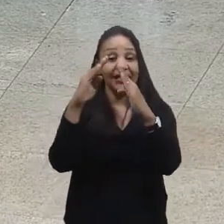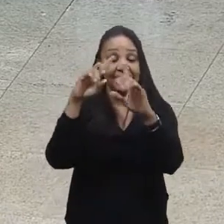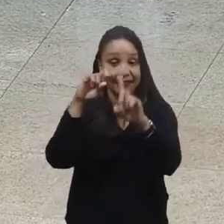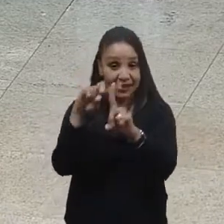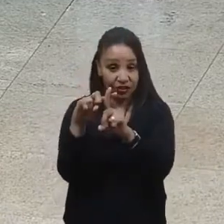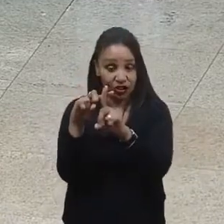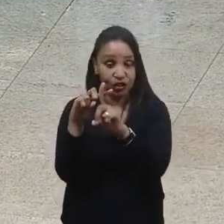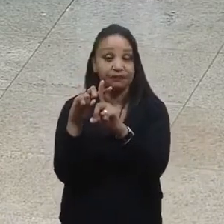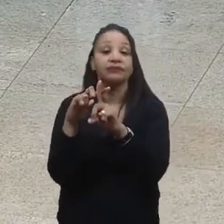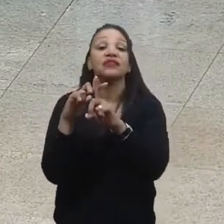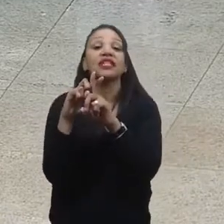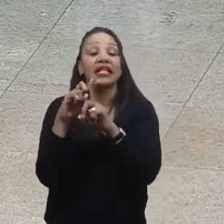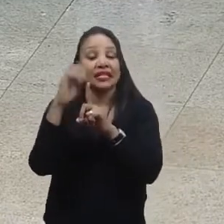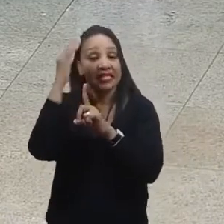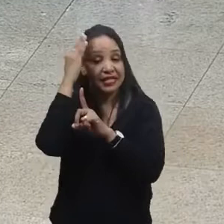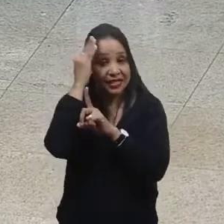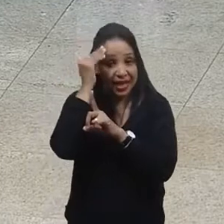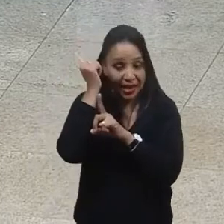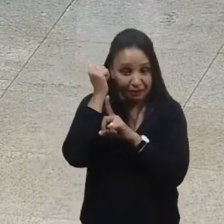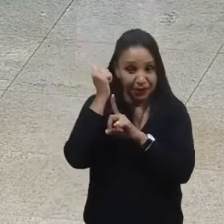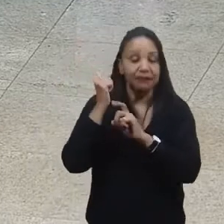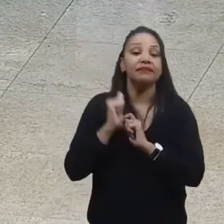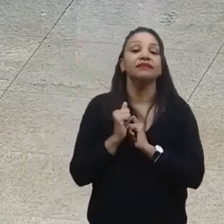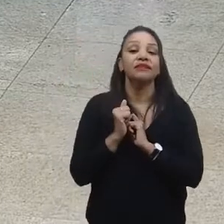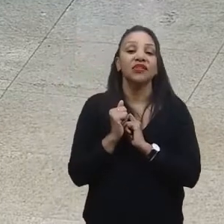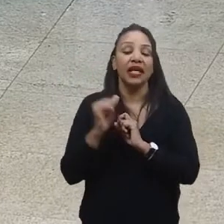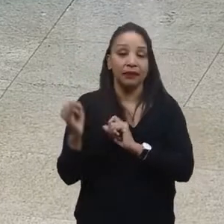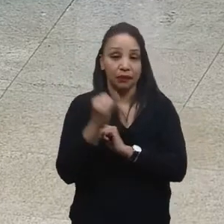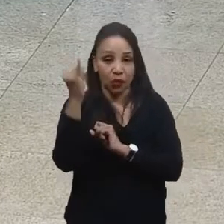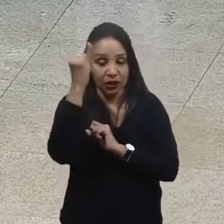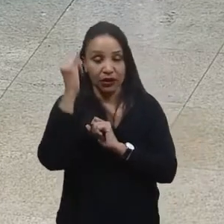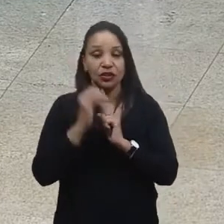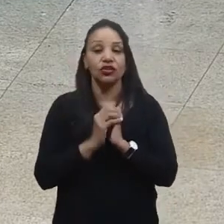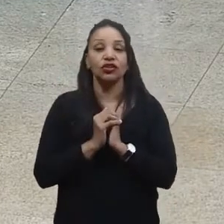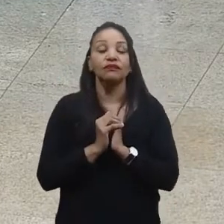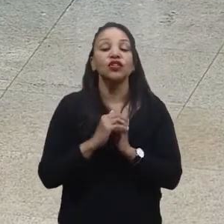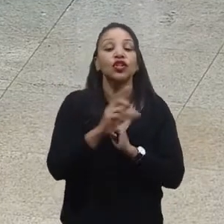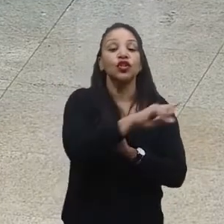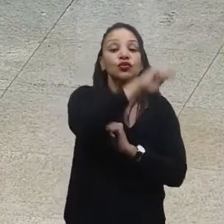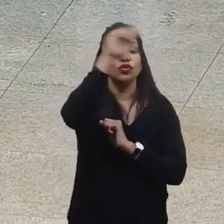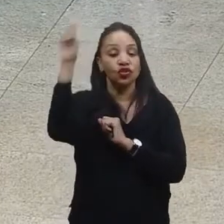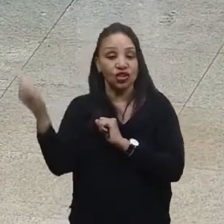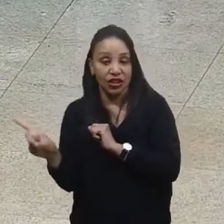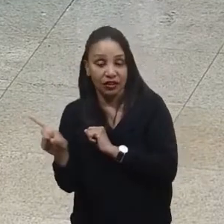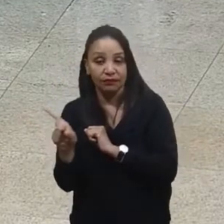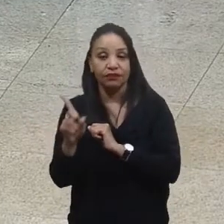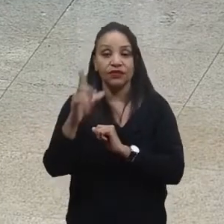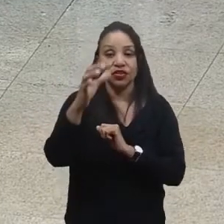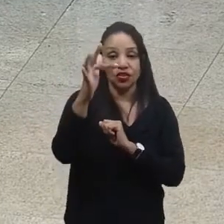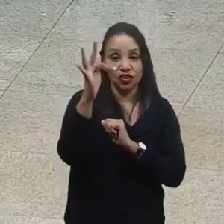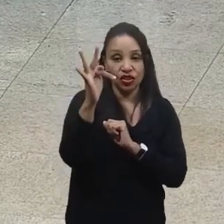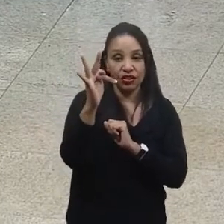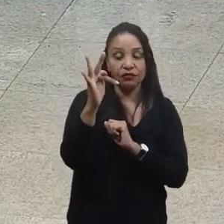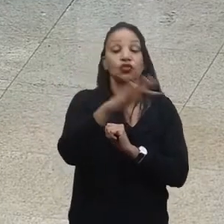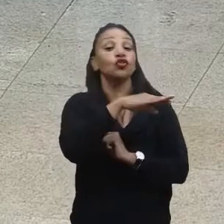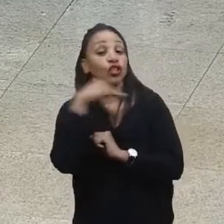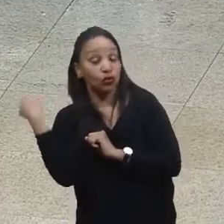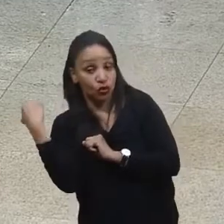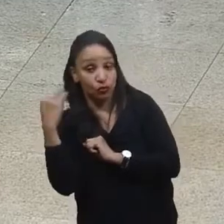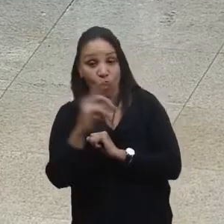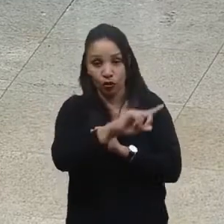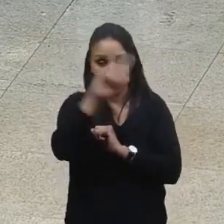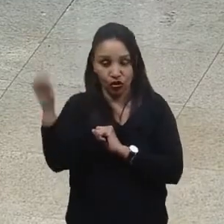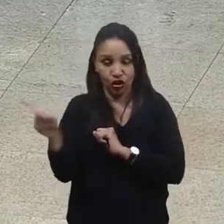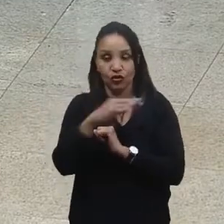liturgia dos fiéis defuntos o de Finados né Finados e para contemplar